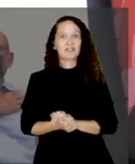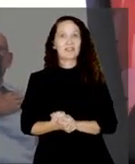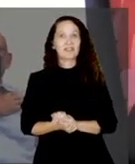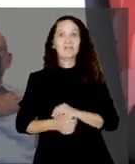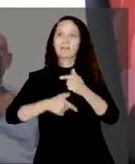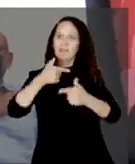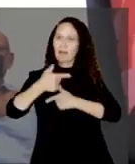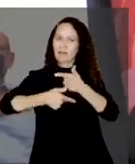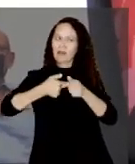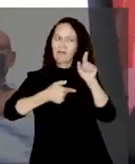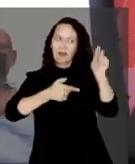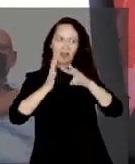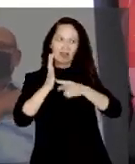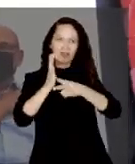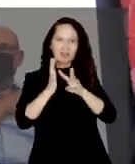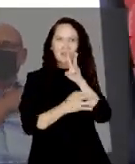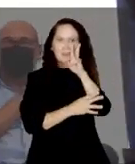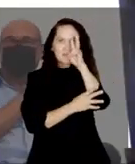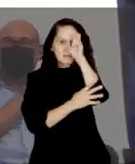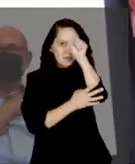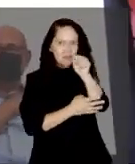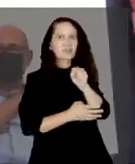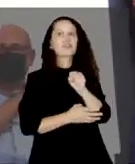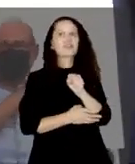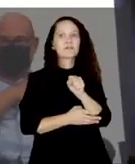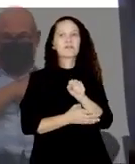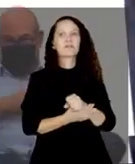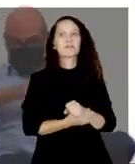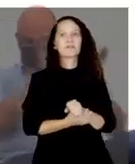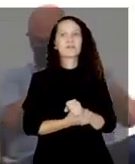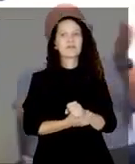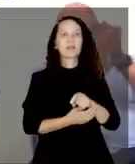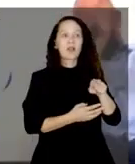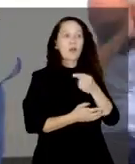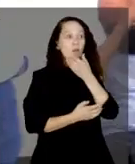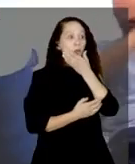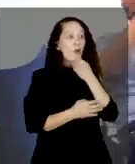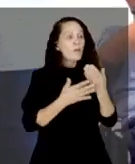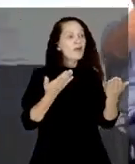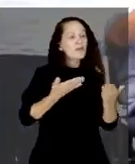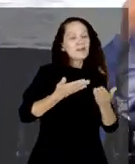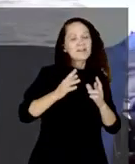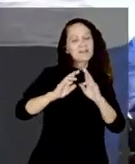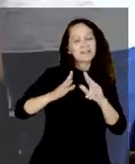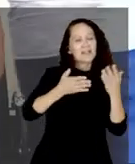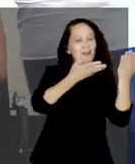estamos sonhando junto por um Brasil melhor. Um forte abraço a todos.